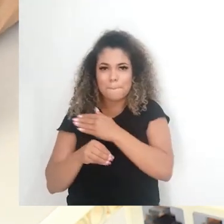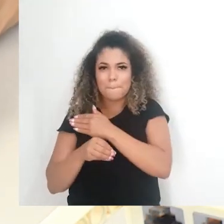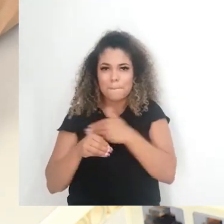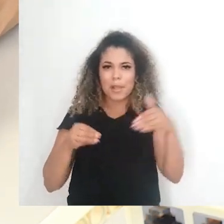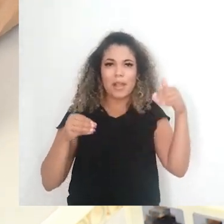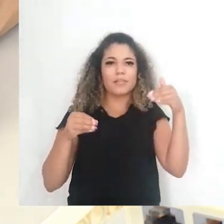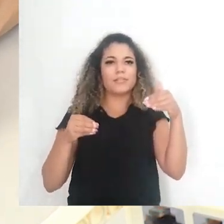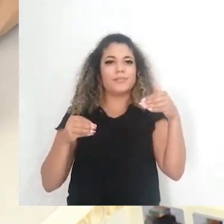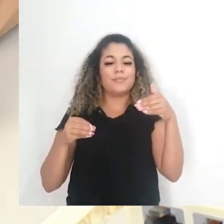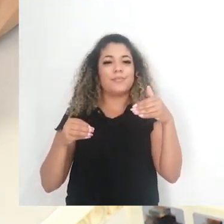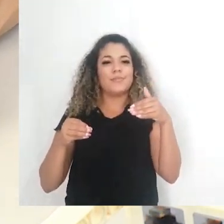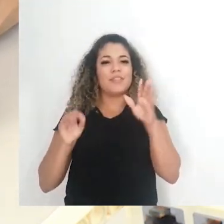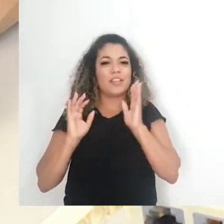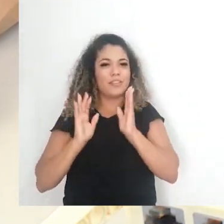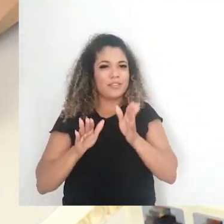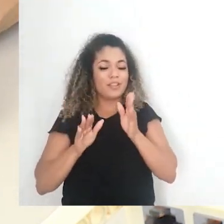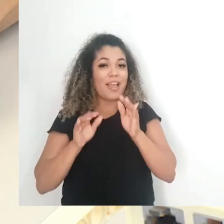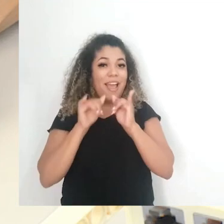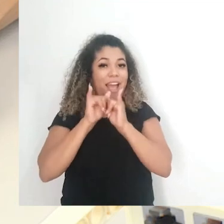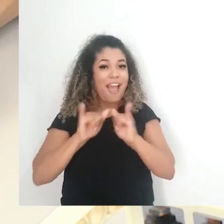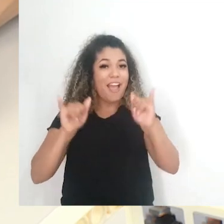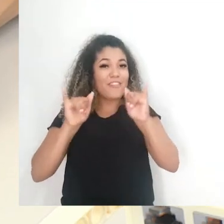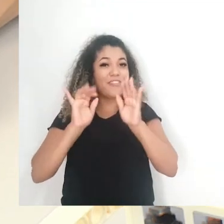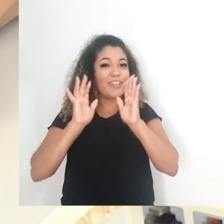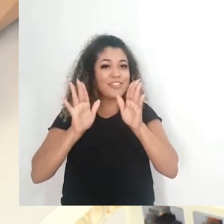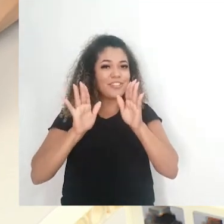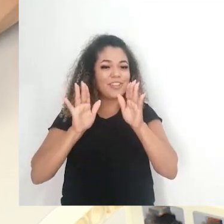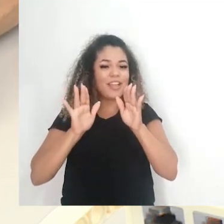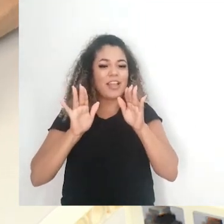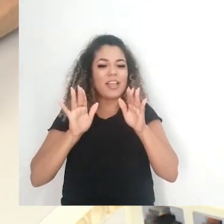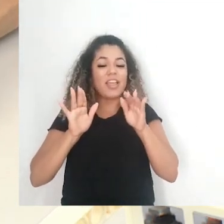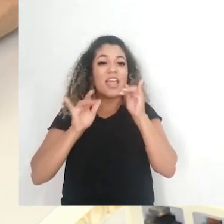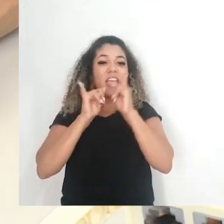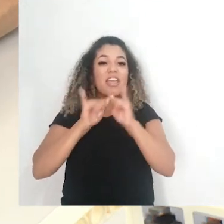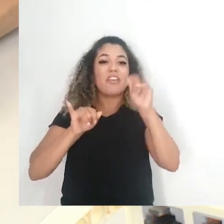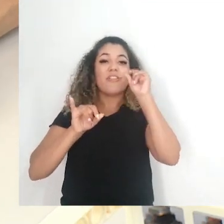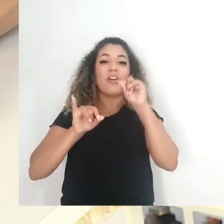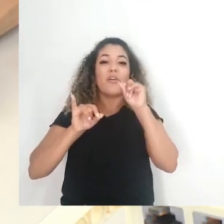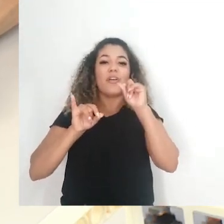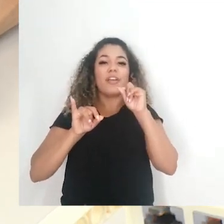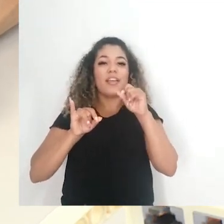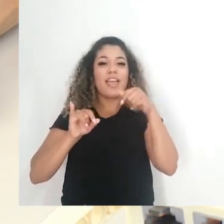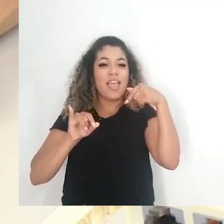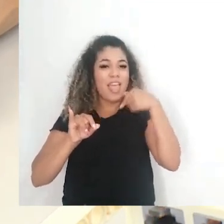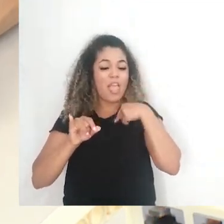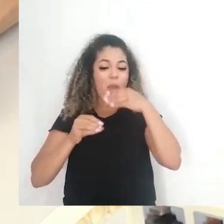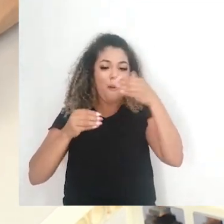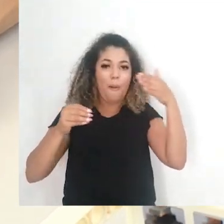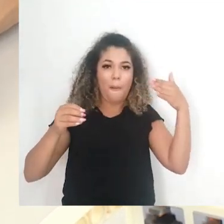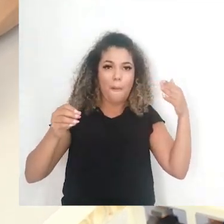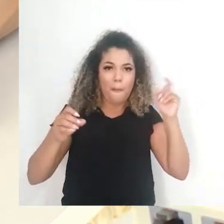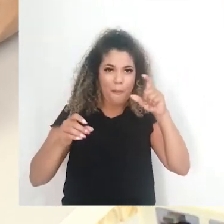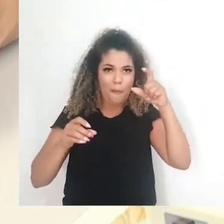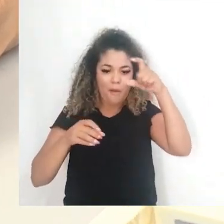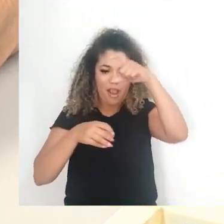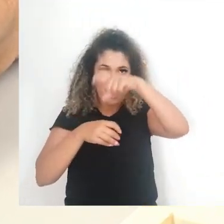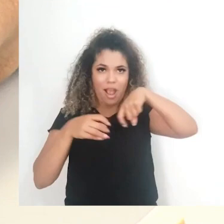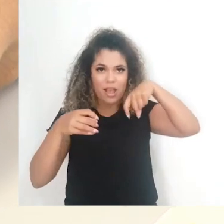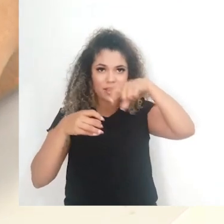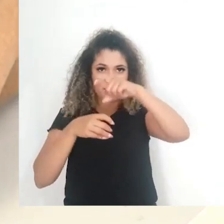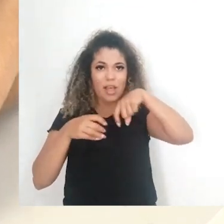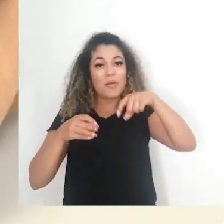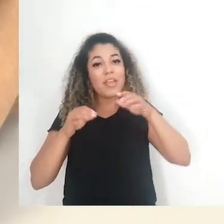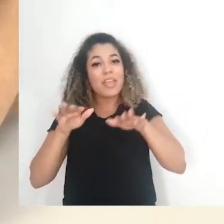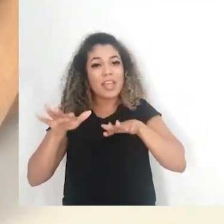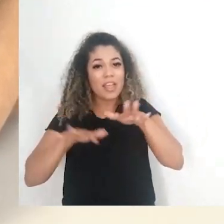Quando eu passo esse cartão, a informação vem aqui informando que eu passei o cartão e